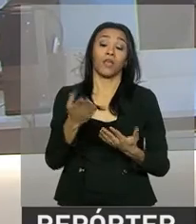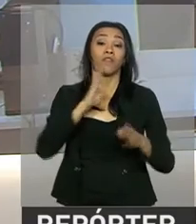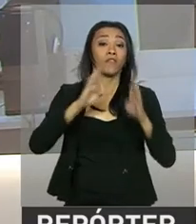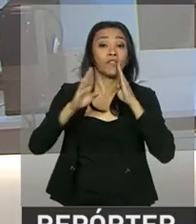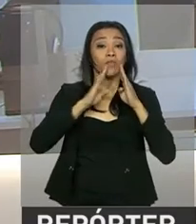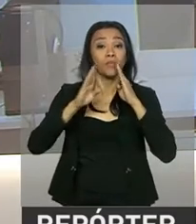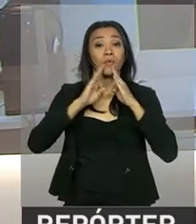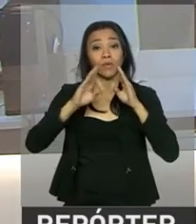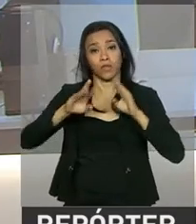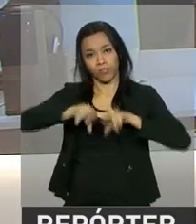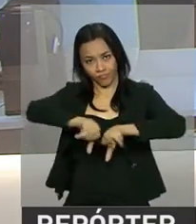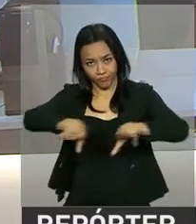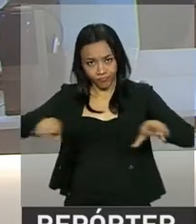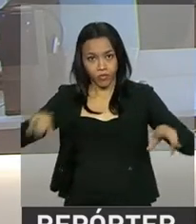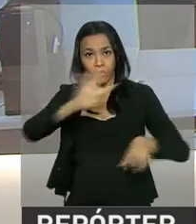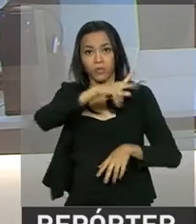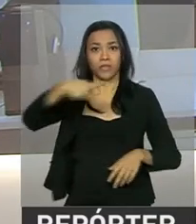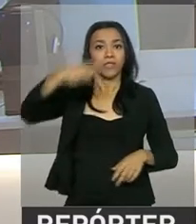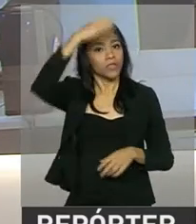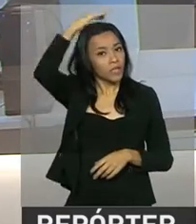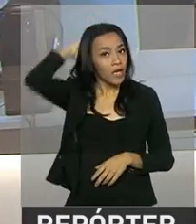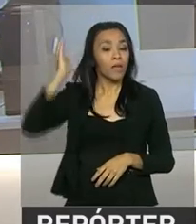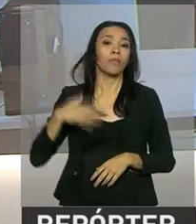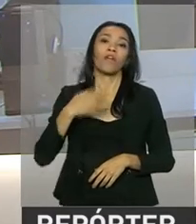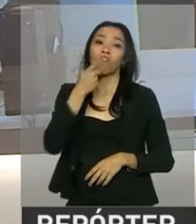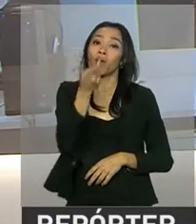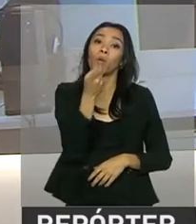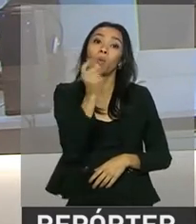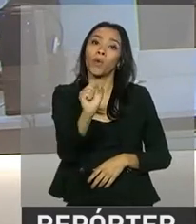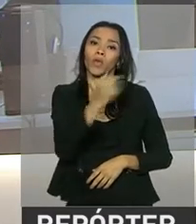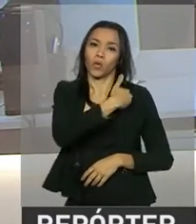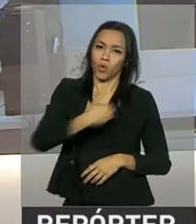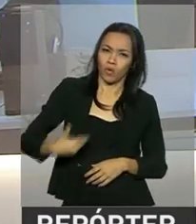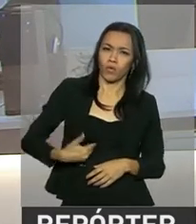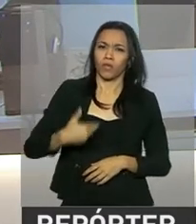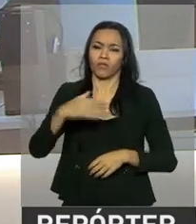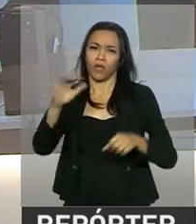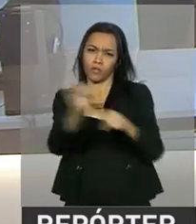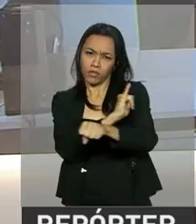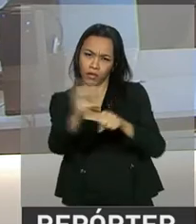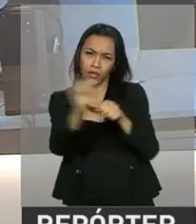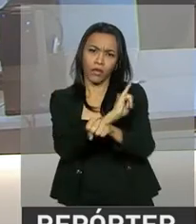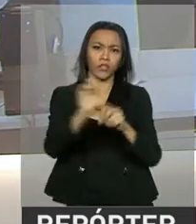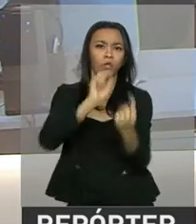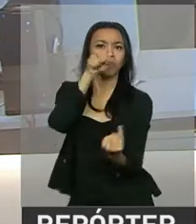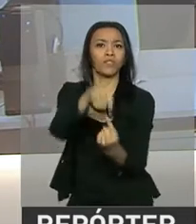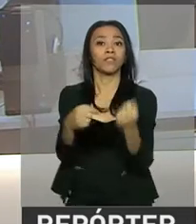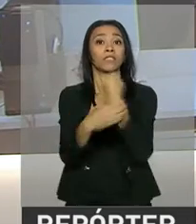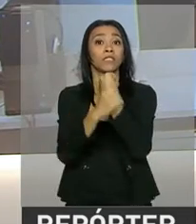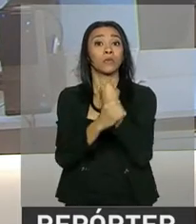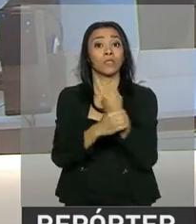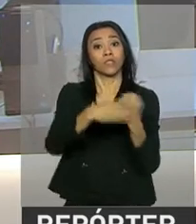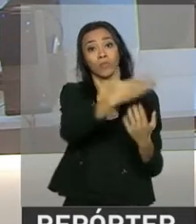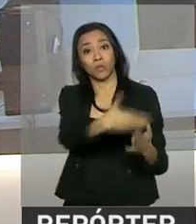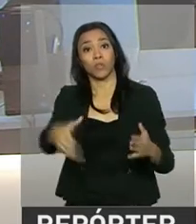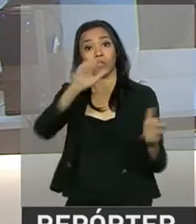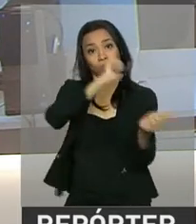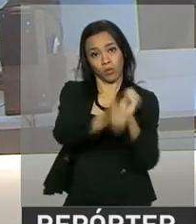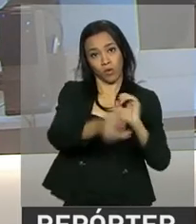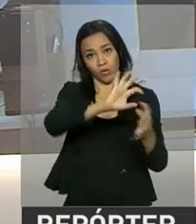em exercício michel temer afirmou que o governo está adotando medidas para garantir a segurança durante os jogos olímpicos e